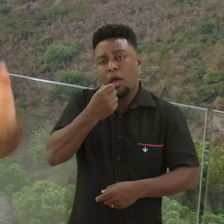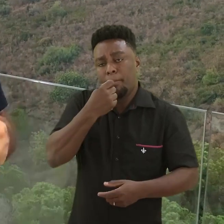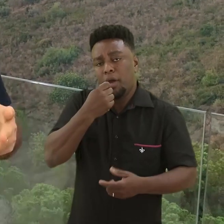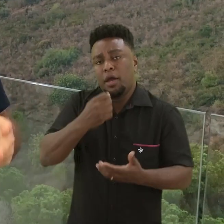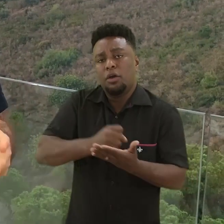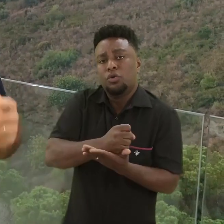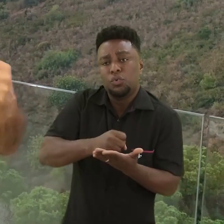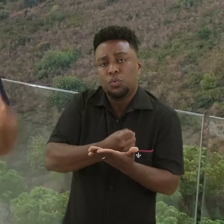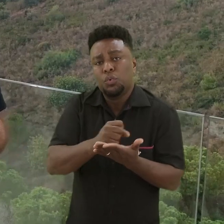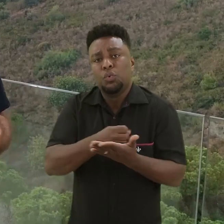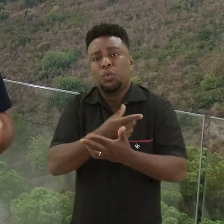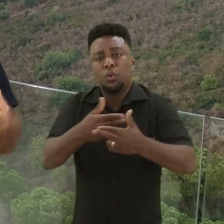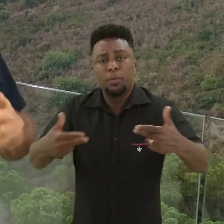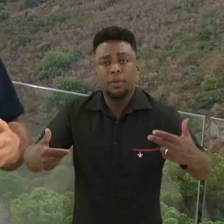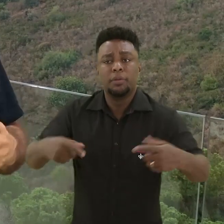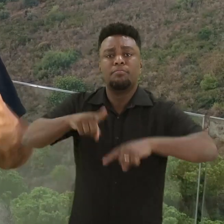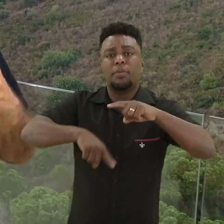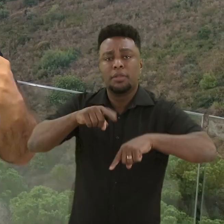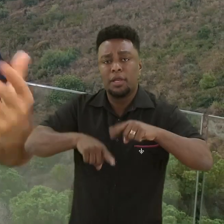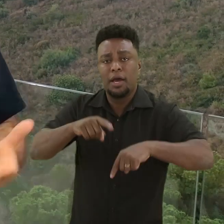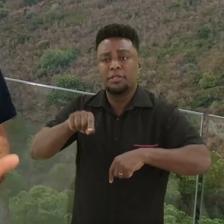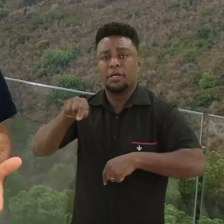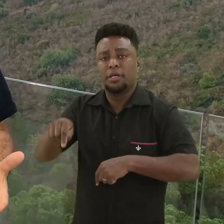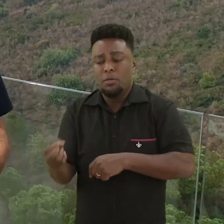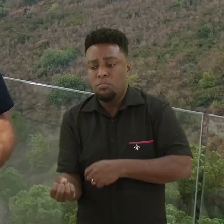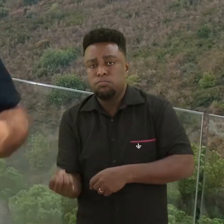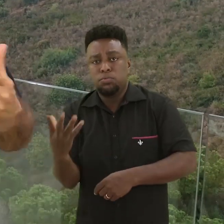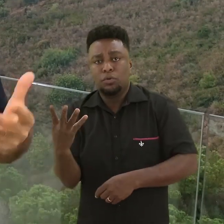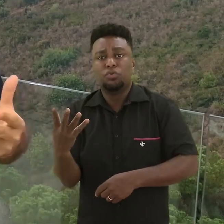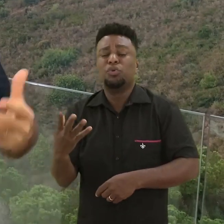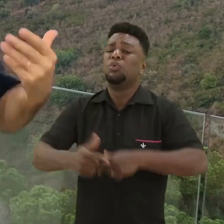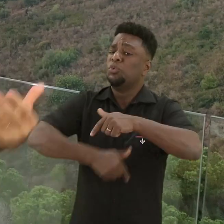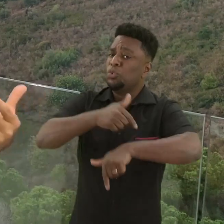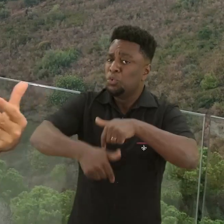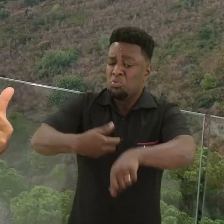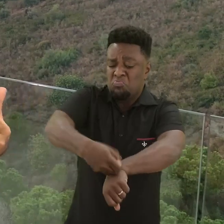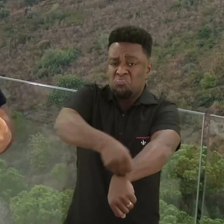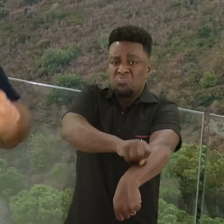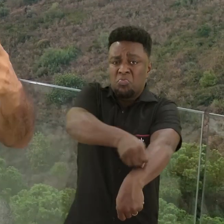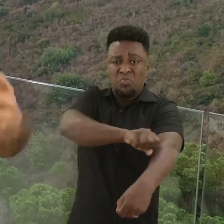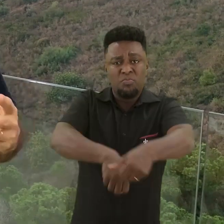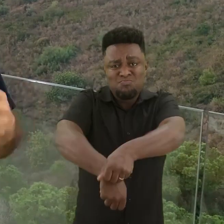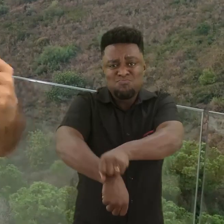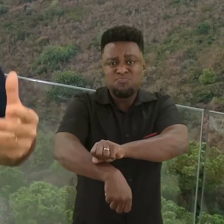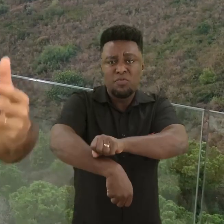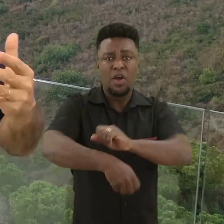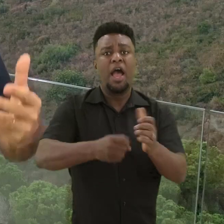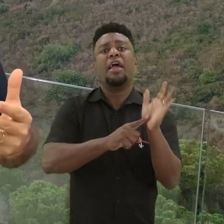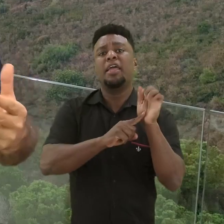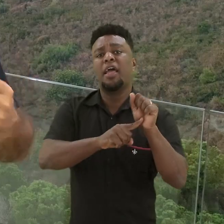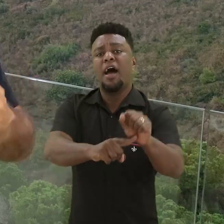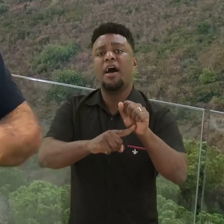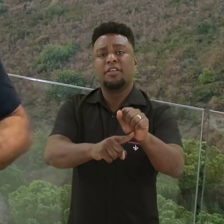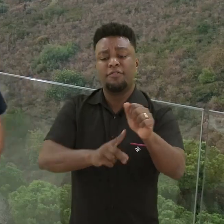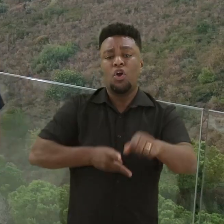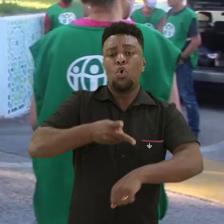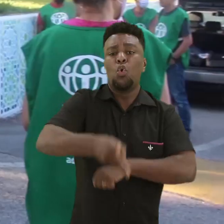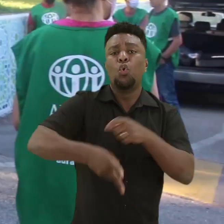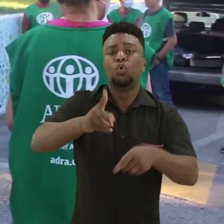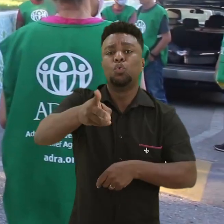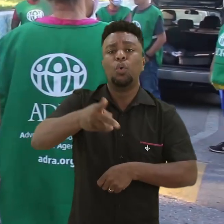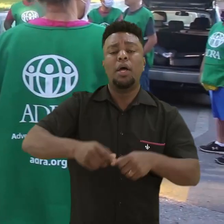hospitais mais afetados aqui na cidade de Beirute. Há muito trabalho por fazer e a ADRA vai continuar